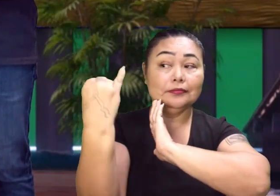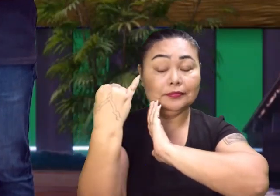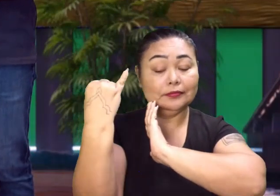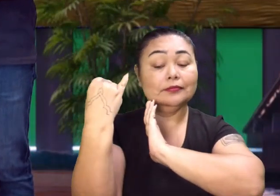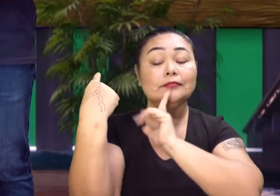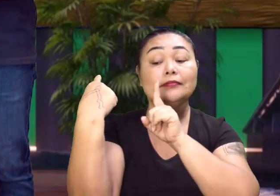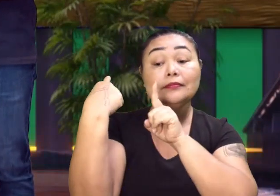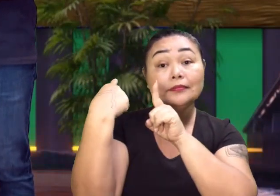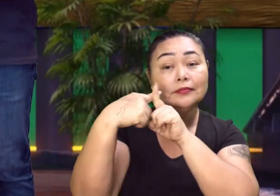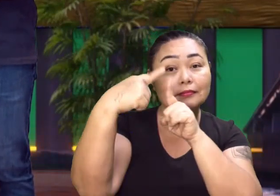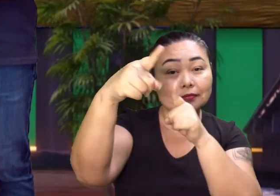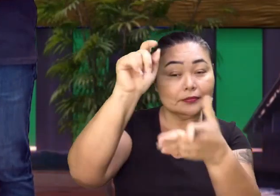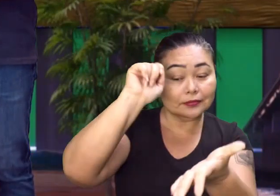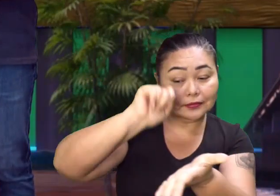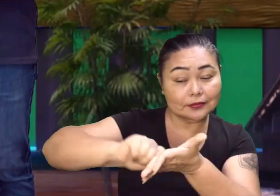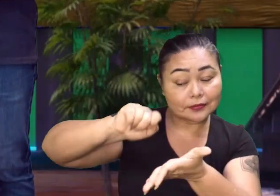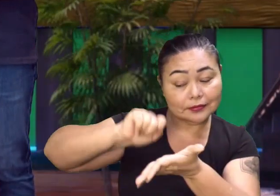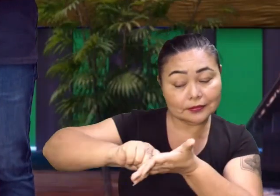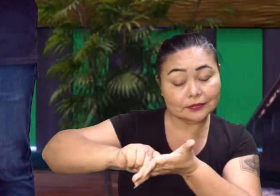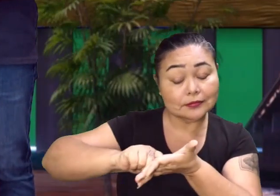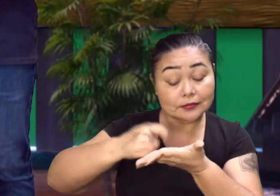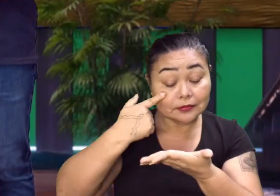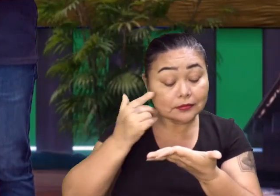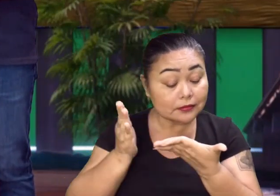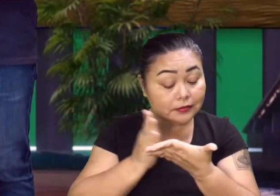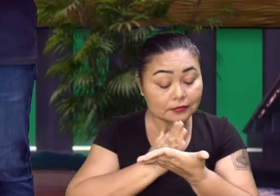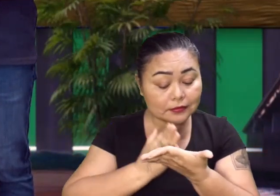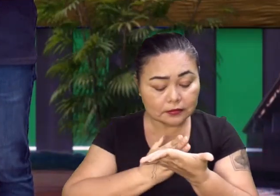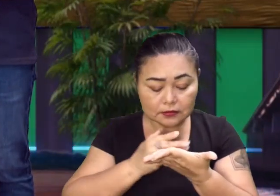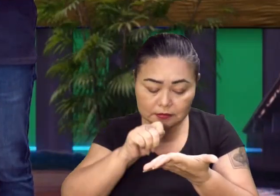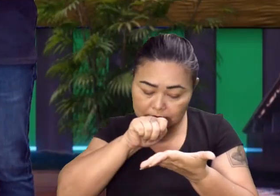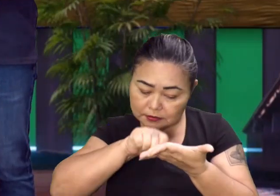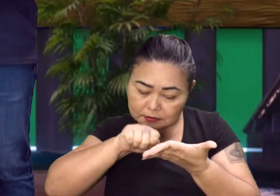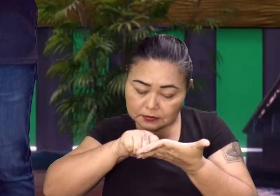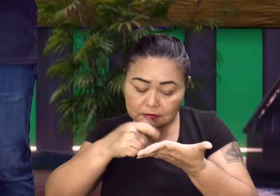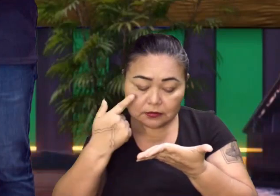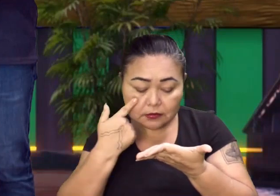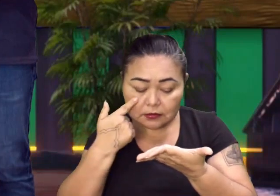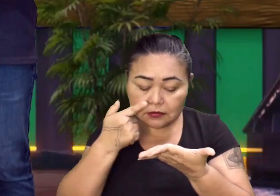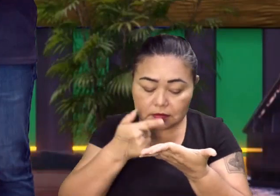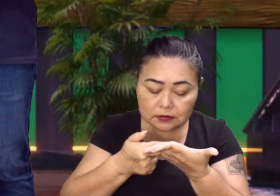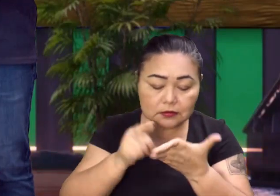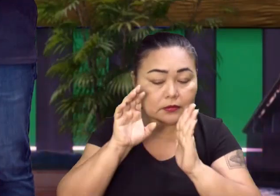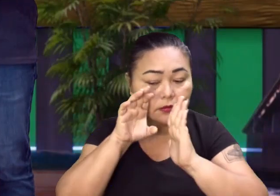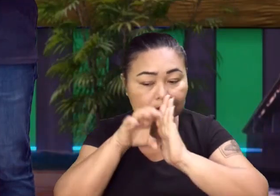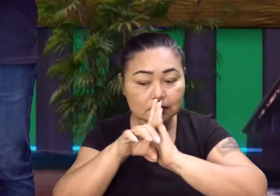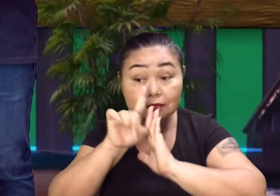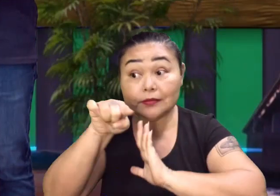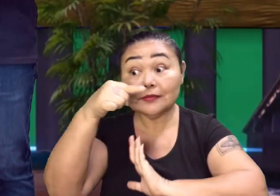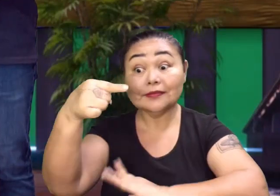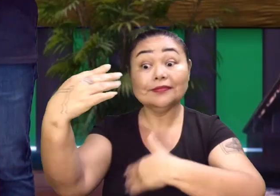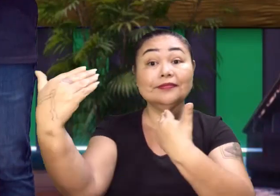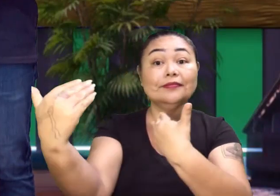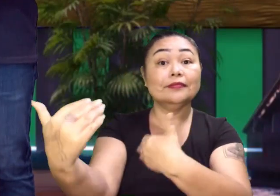conceitos, ele faz lá as marcações no seu caderno, quando ele vê esses conceitos lá na